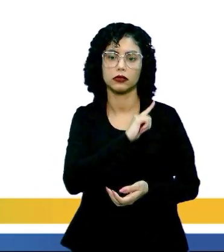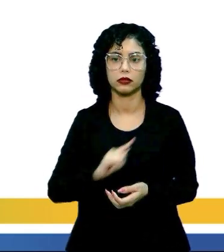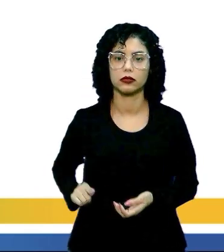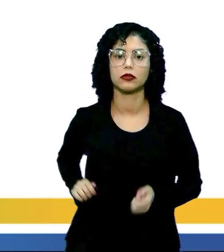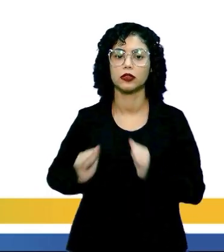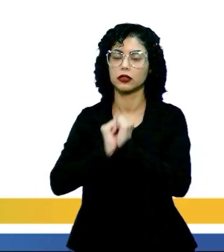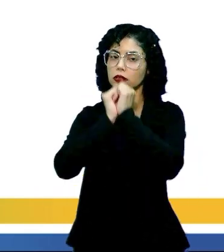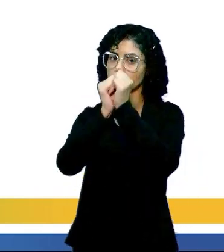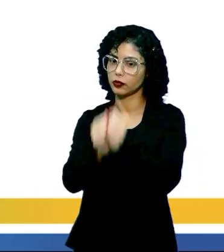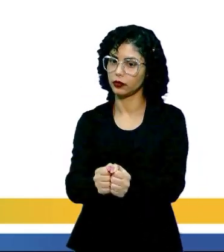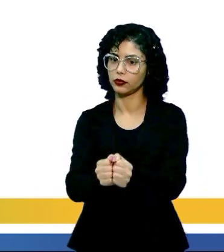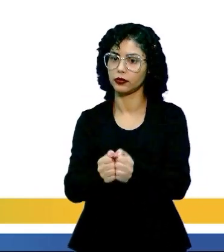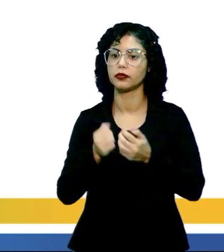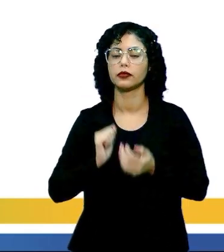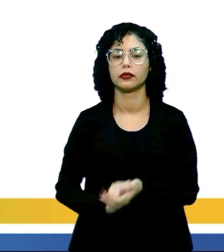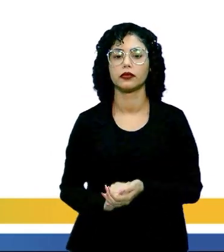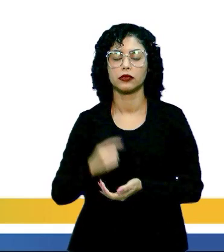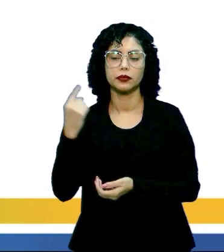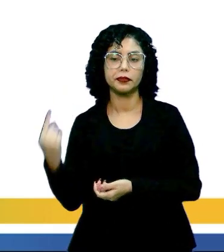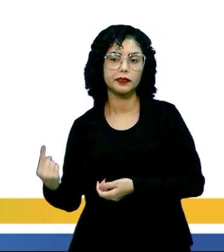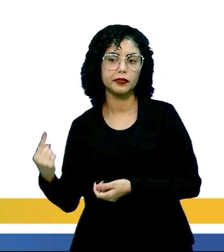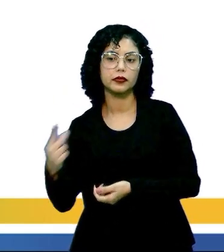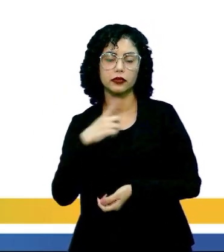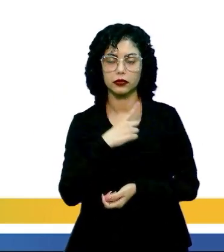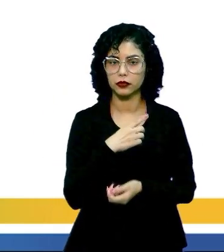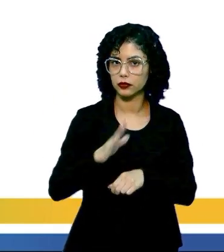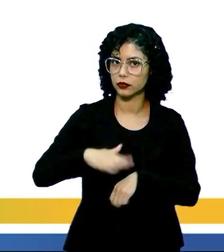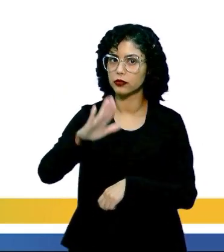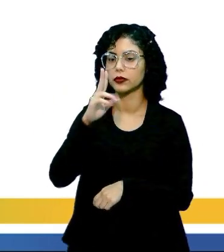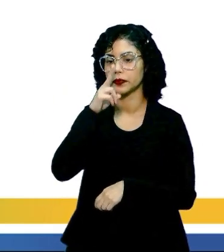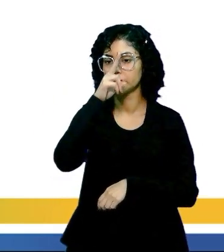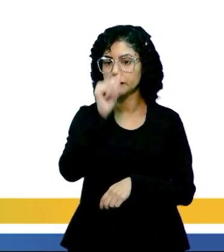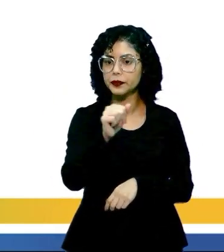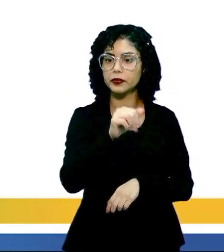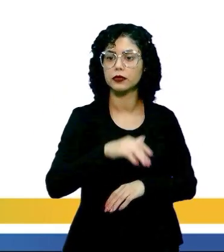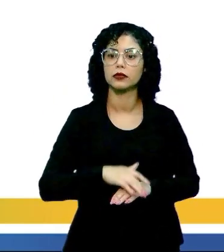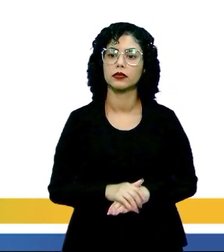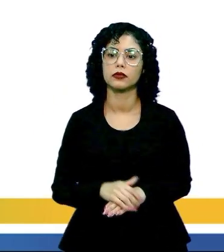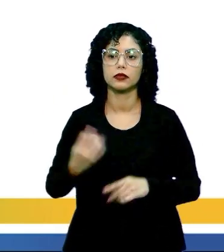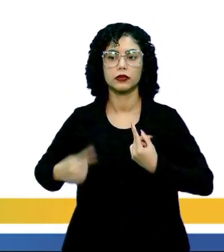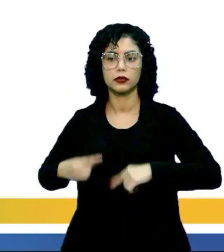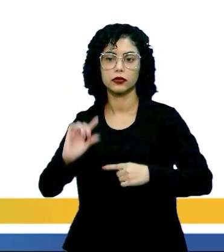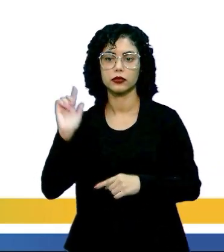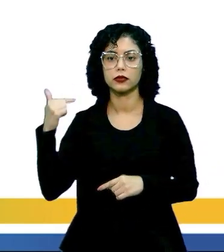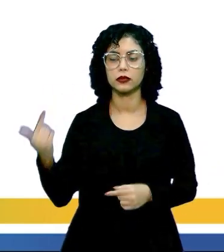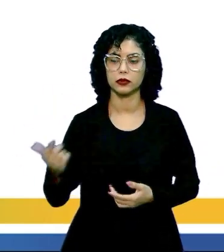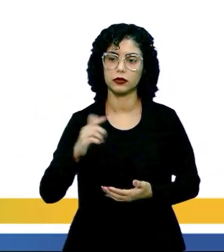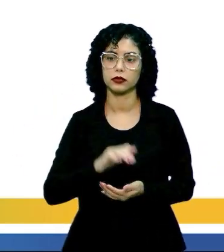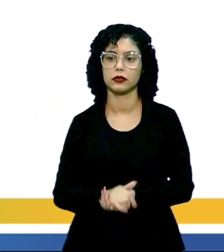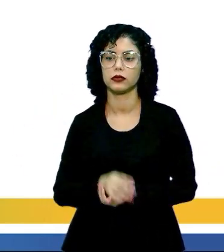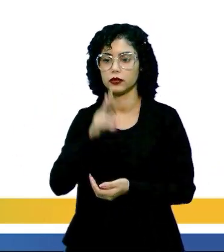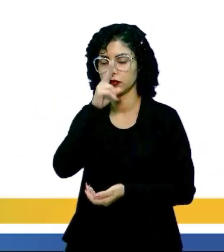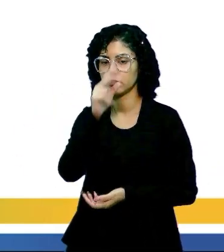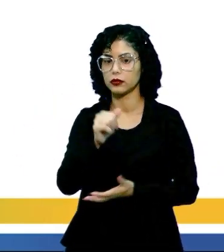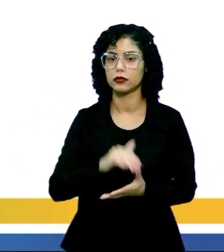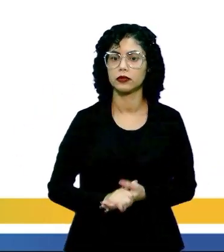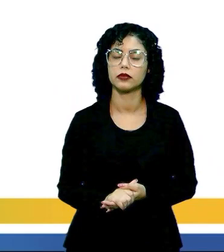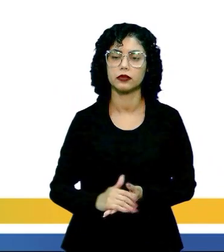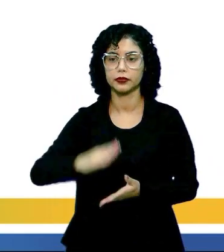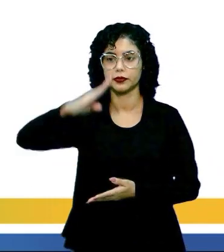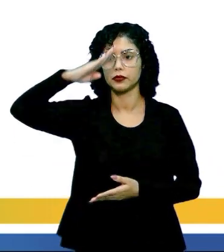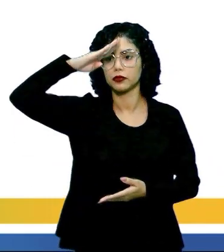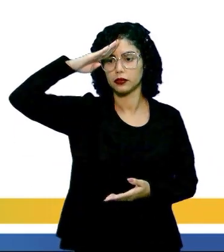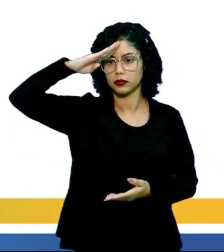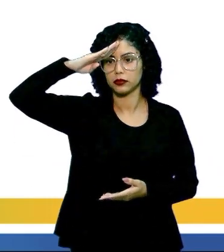governar juntos, né? Um ele ia exercer mais o poder político, o outro iria exercer o poder